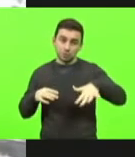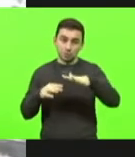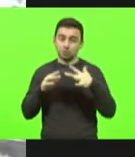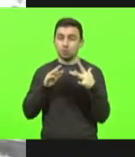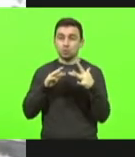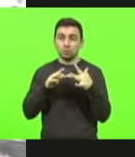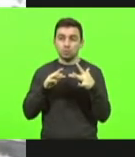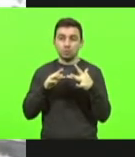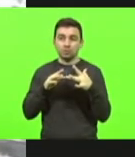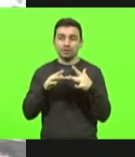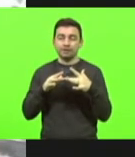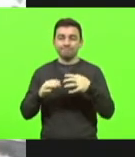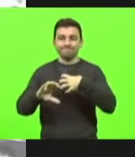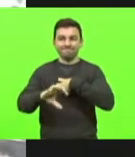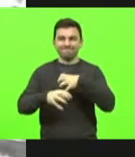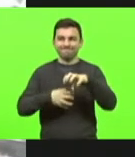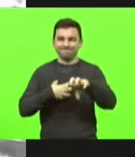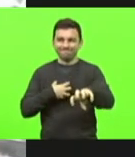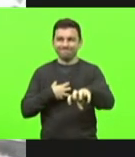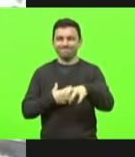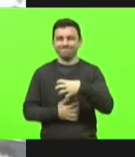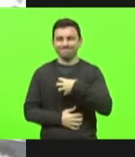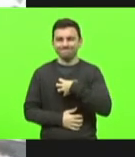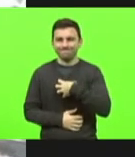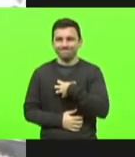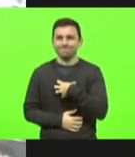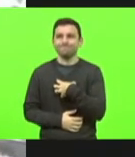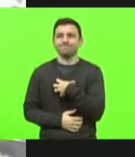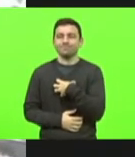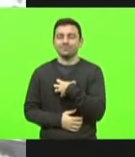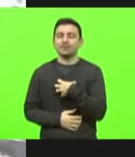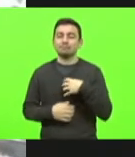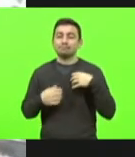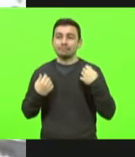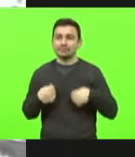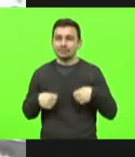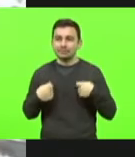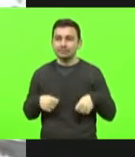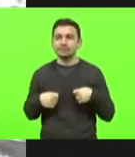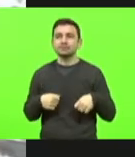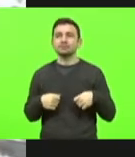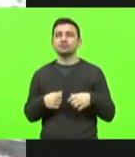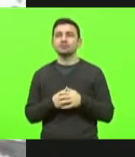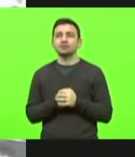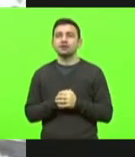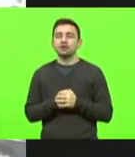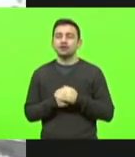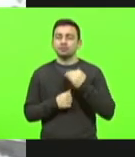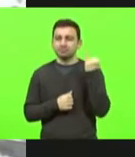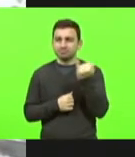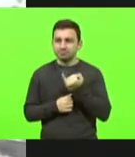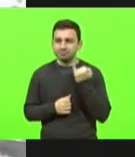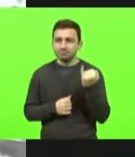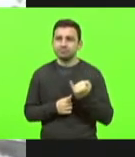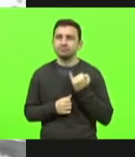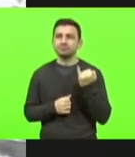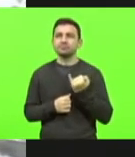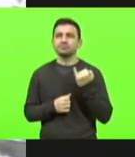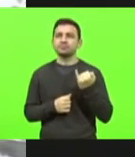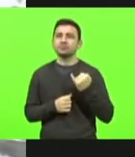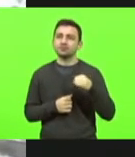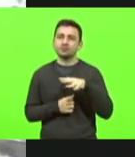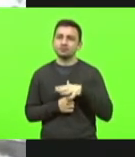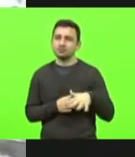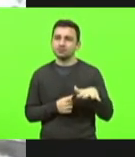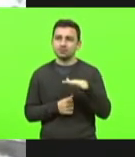a empatia também de sentir, né, a necessidade, a importância, né,